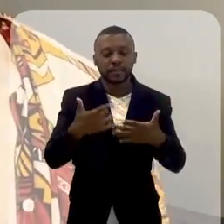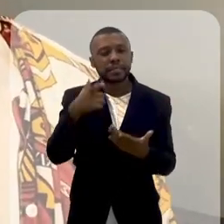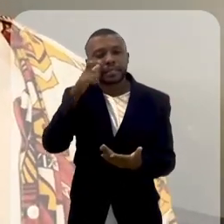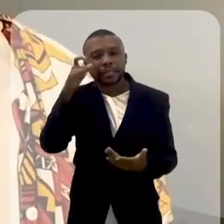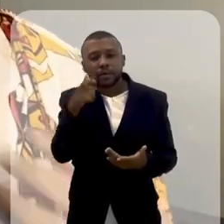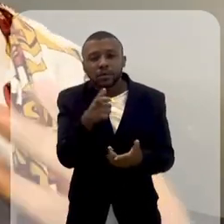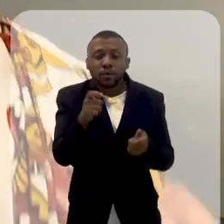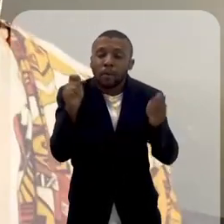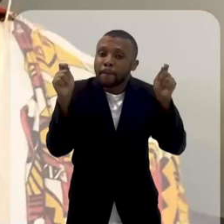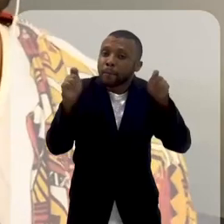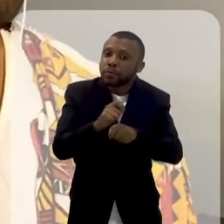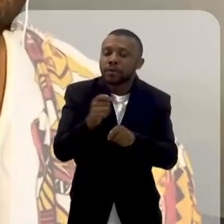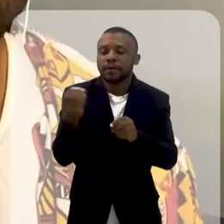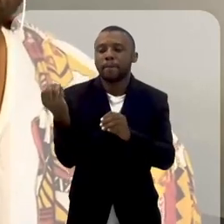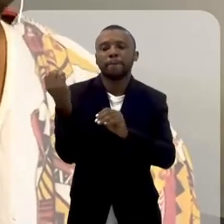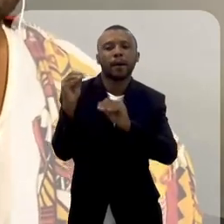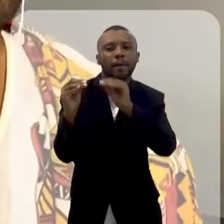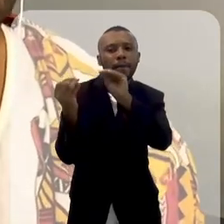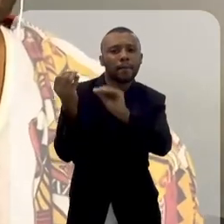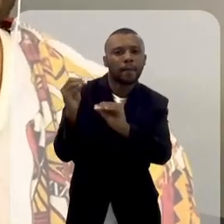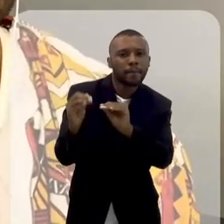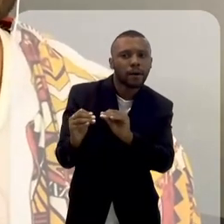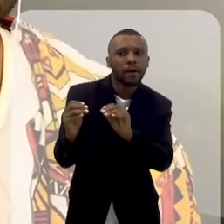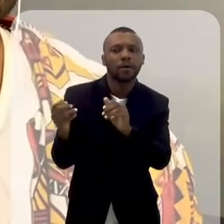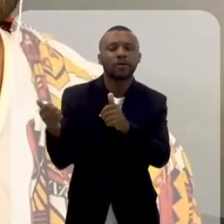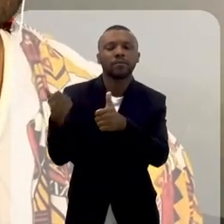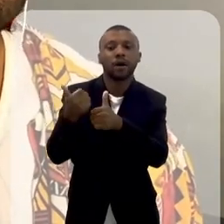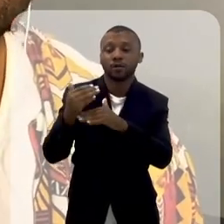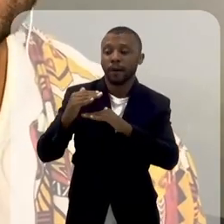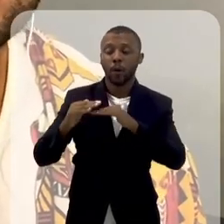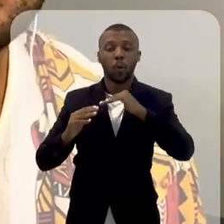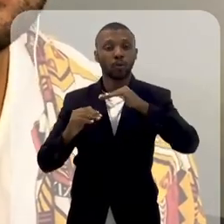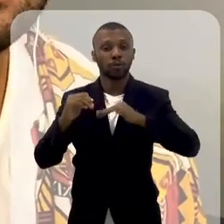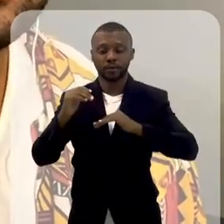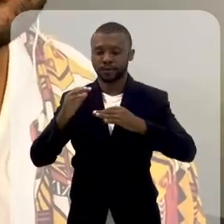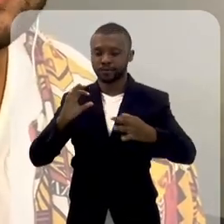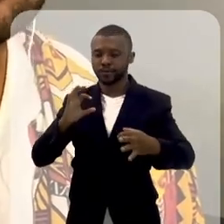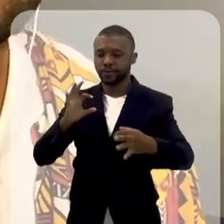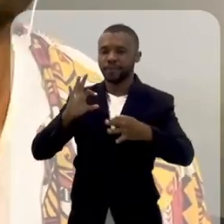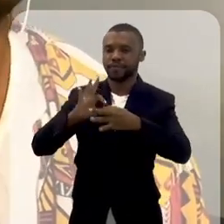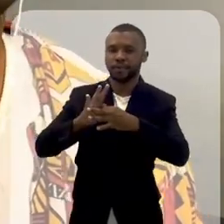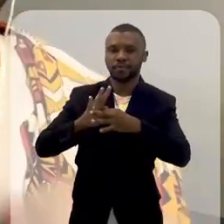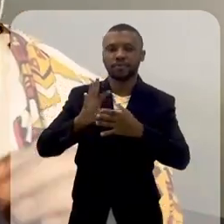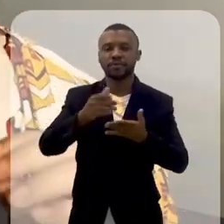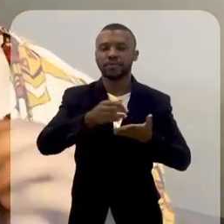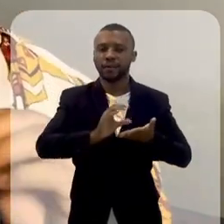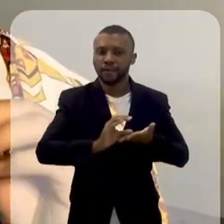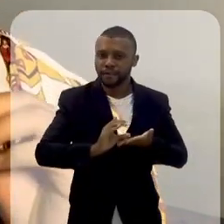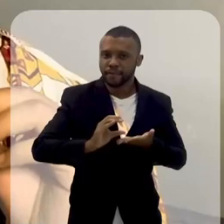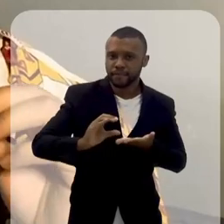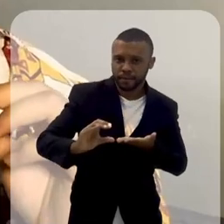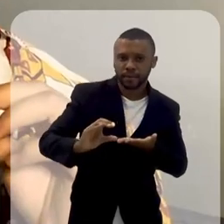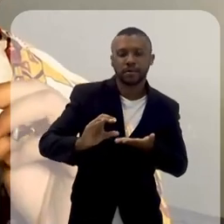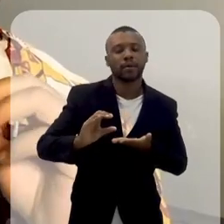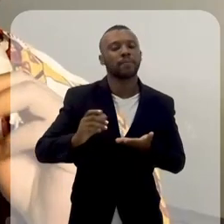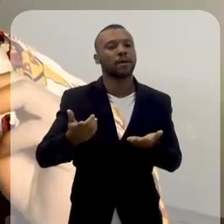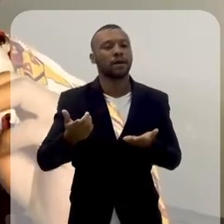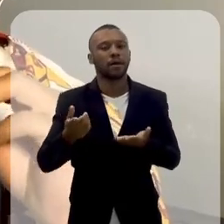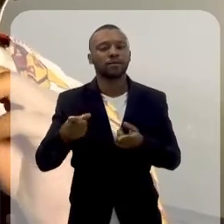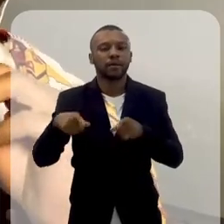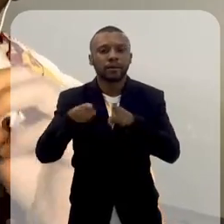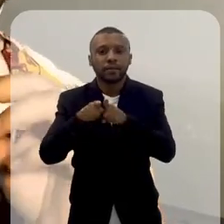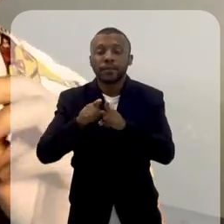Voltando. Se interessar também porque eu podia estar colocando num lugar de uma construção de um vínculo também